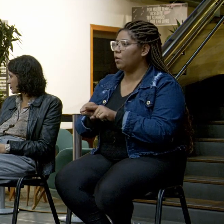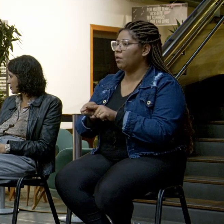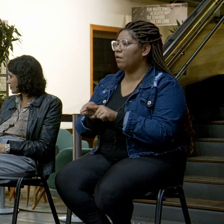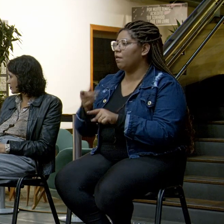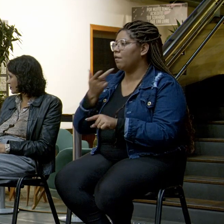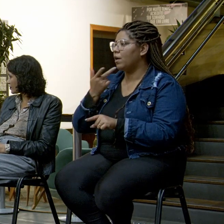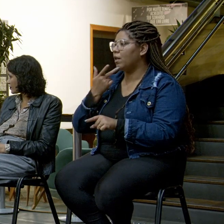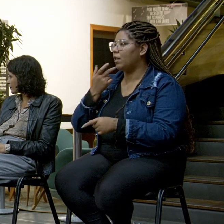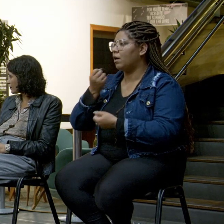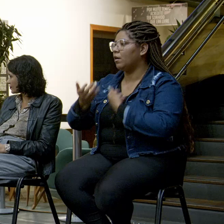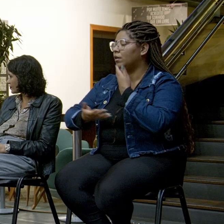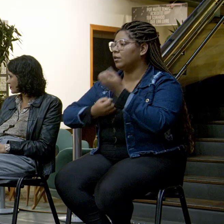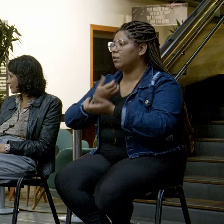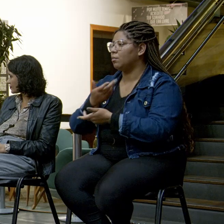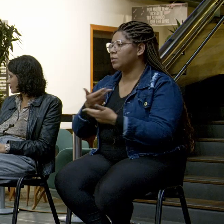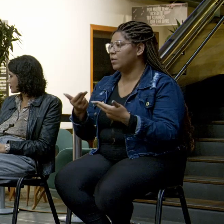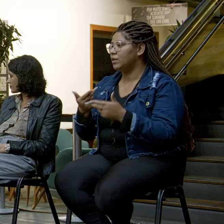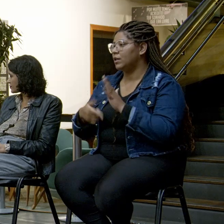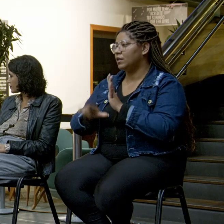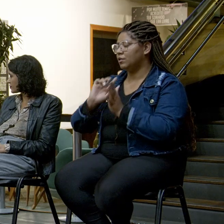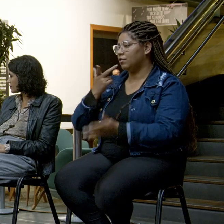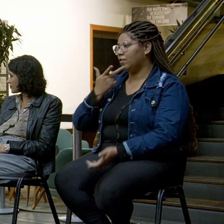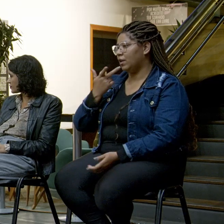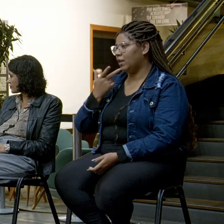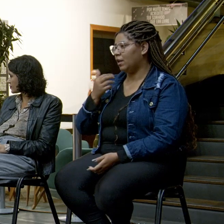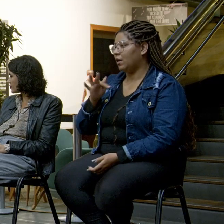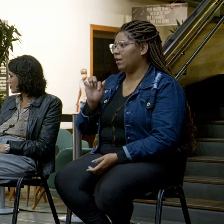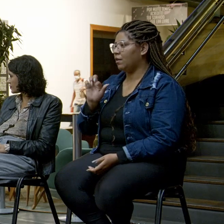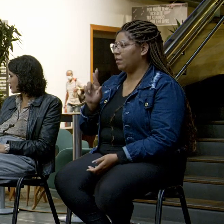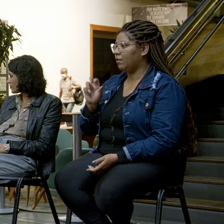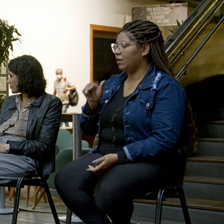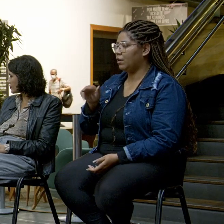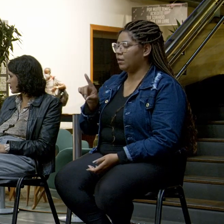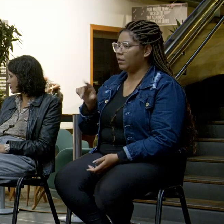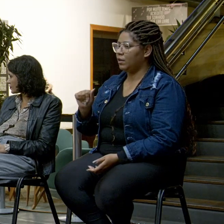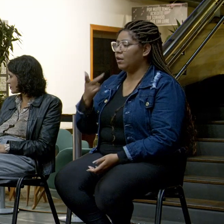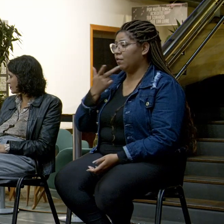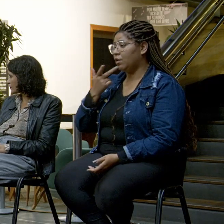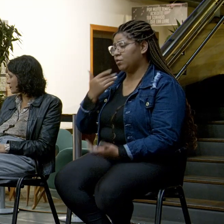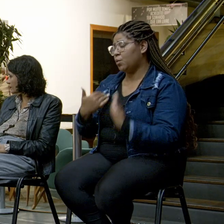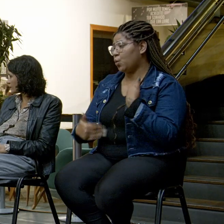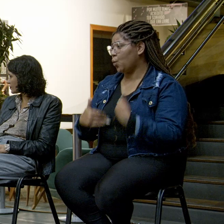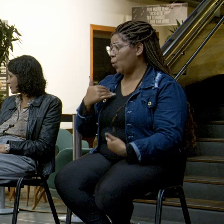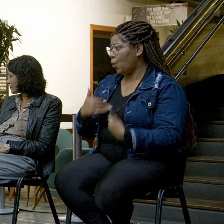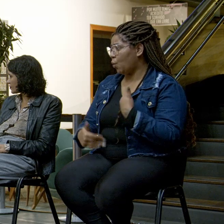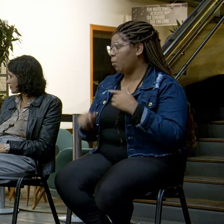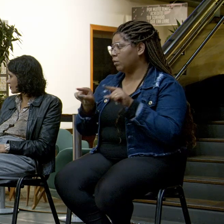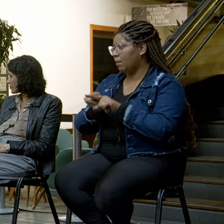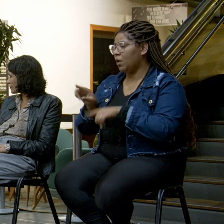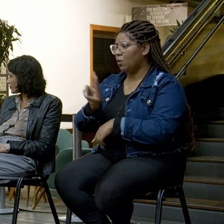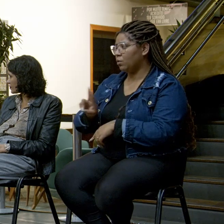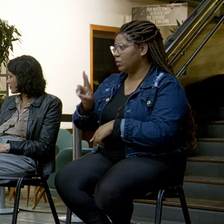gente pensar a partir das falas. A Fernanda trouxe muito a dimensão do corpo, seja do corpo dos materiais, da